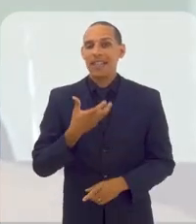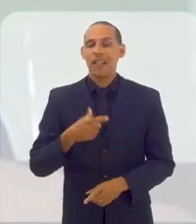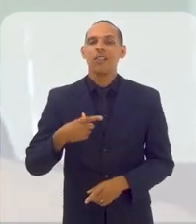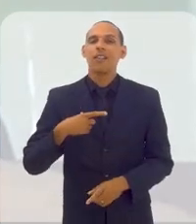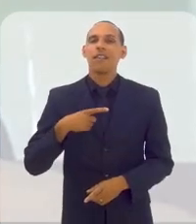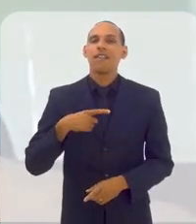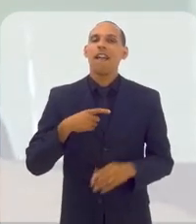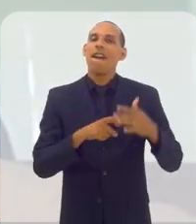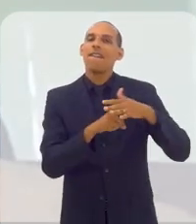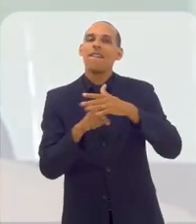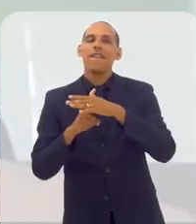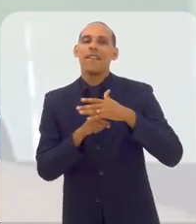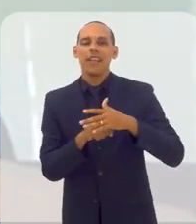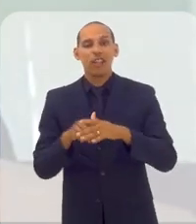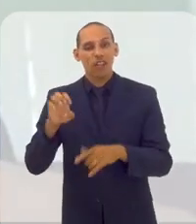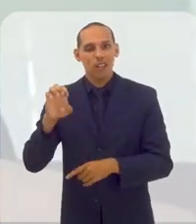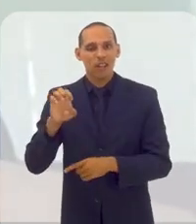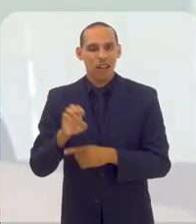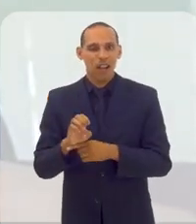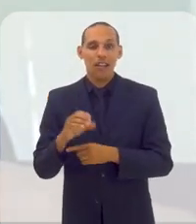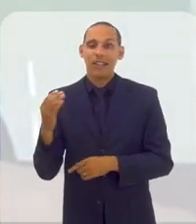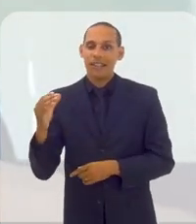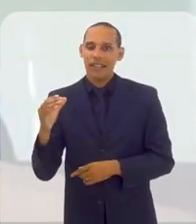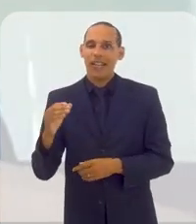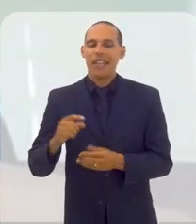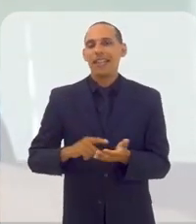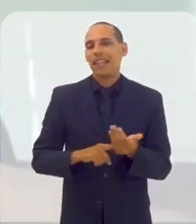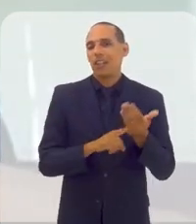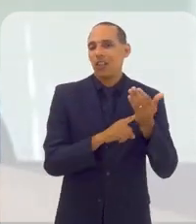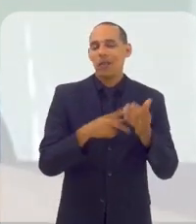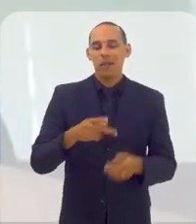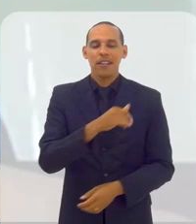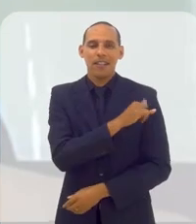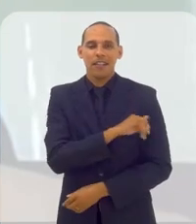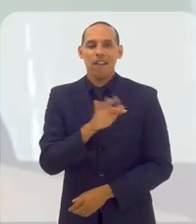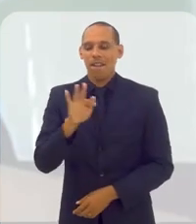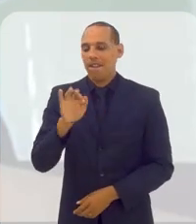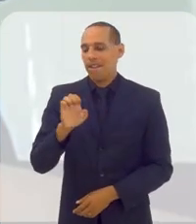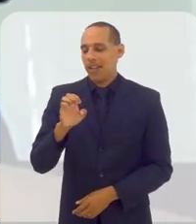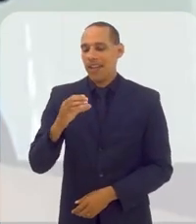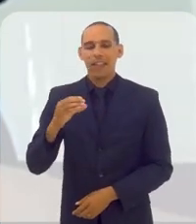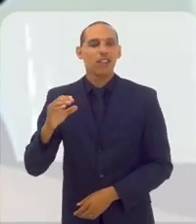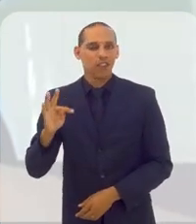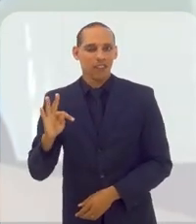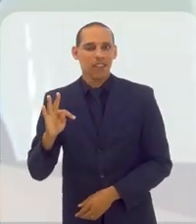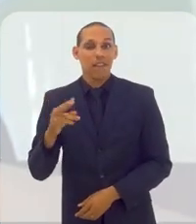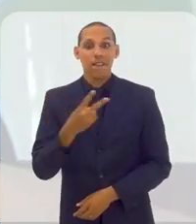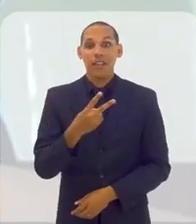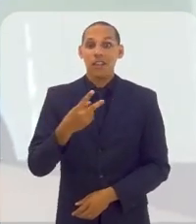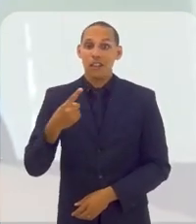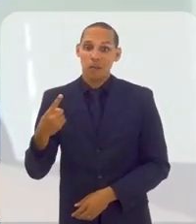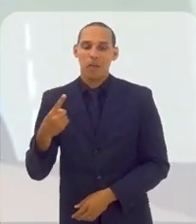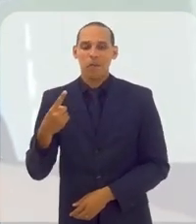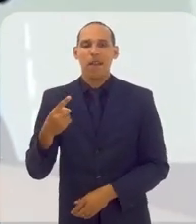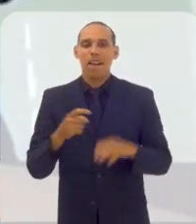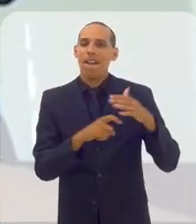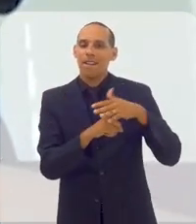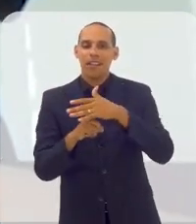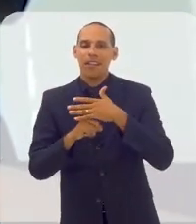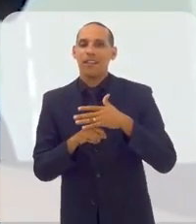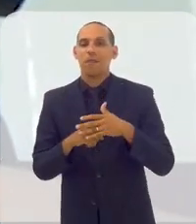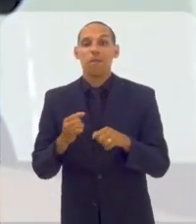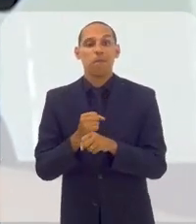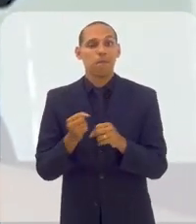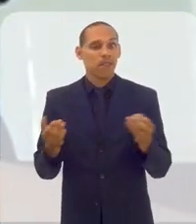Estadual de Ciência e Tecnologia do Estado do Rio de Janeiro né afect Tá na sua vigésima primeira edição e vai